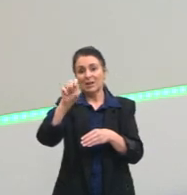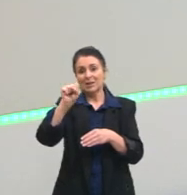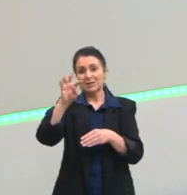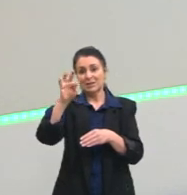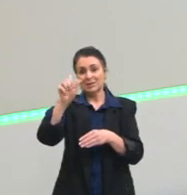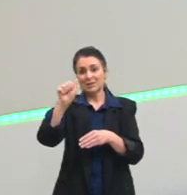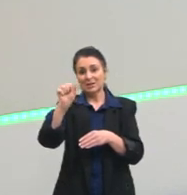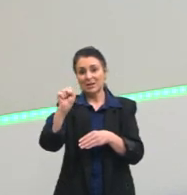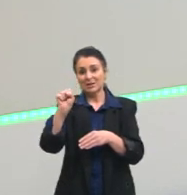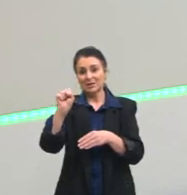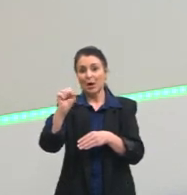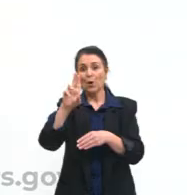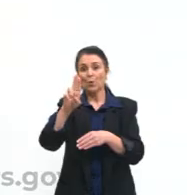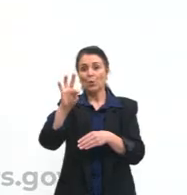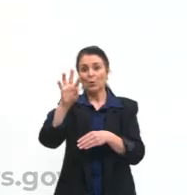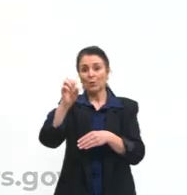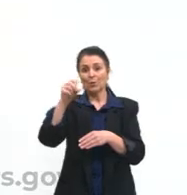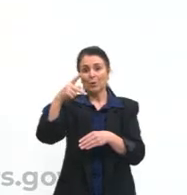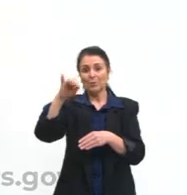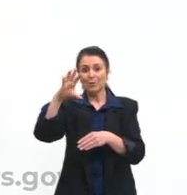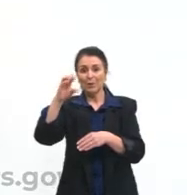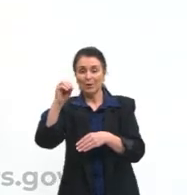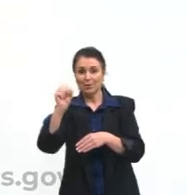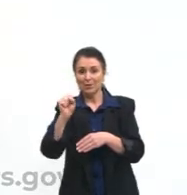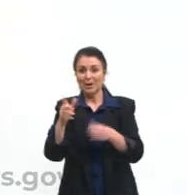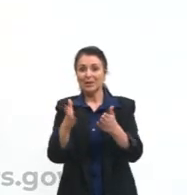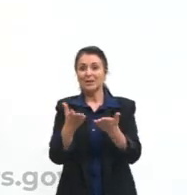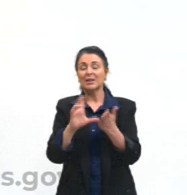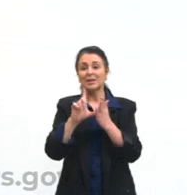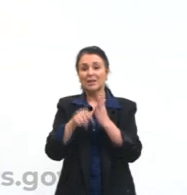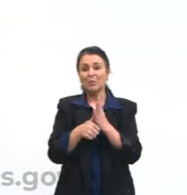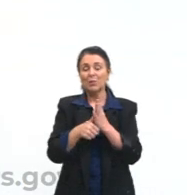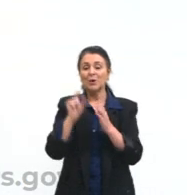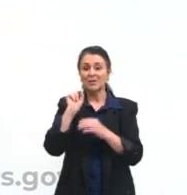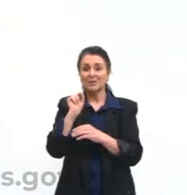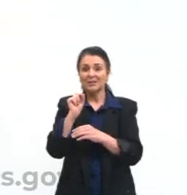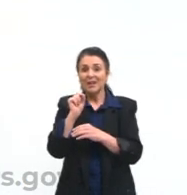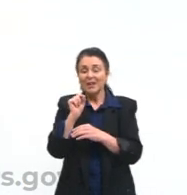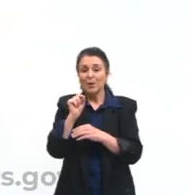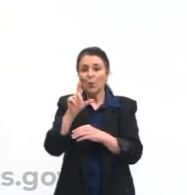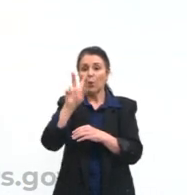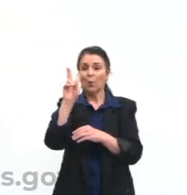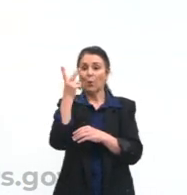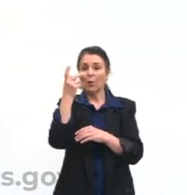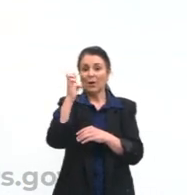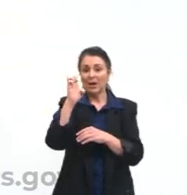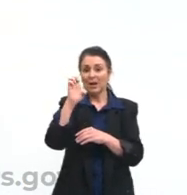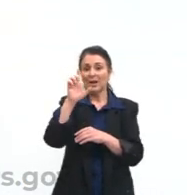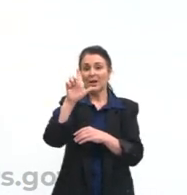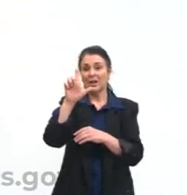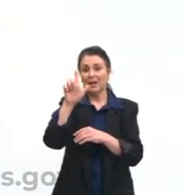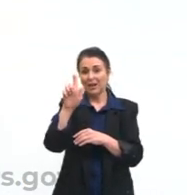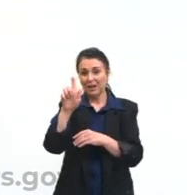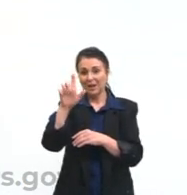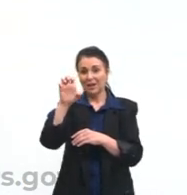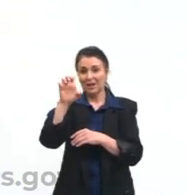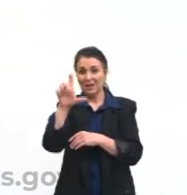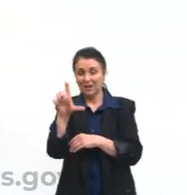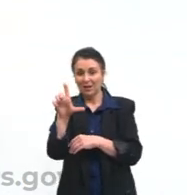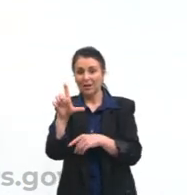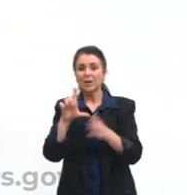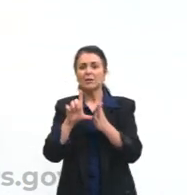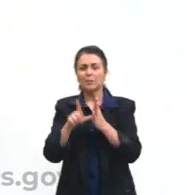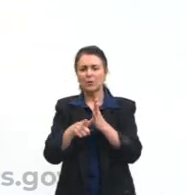própria o rei dele aqui o rei do nosso amigo rei lá vamos dar na internet carregar Eliana a questão da dialética né eu tenho uma